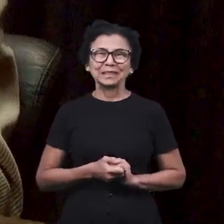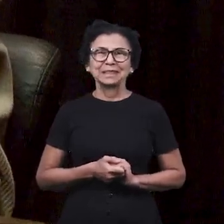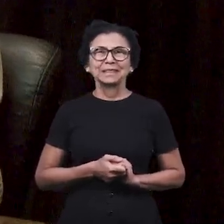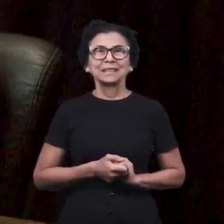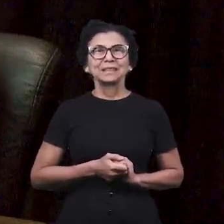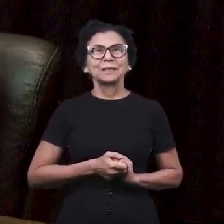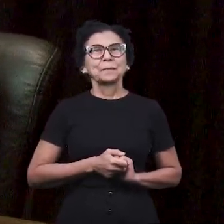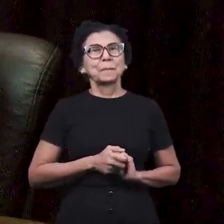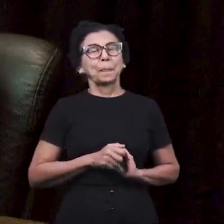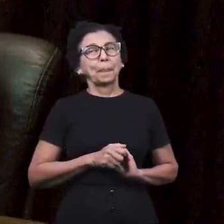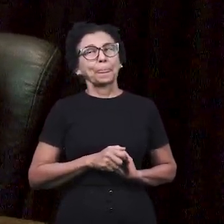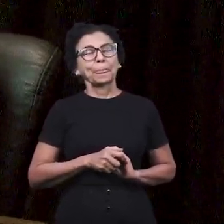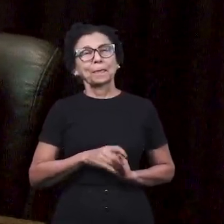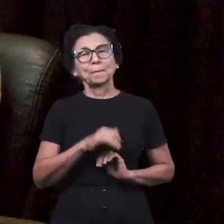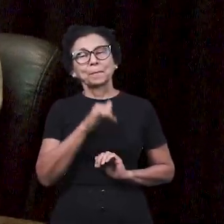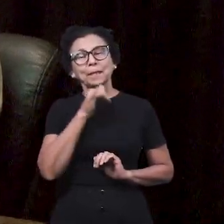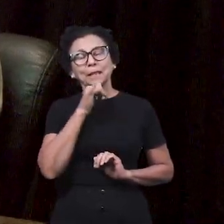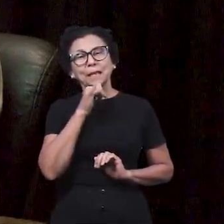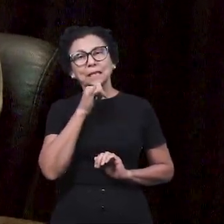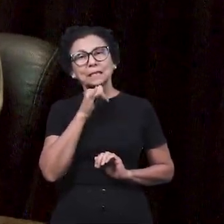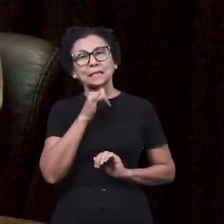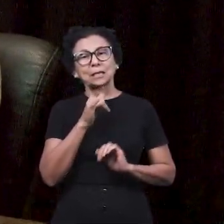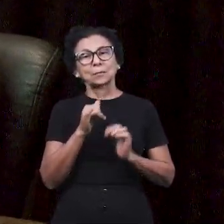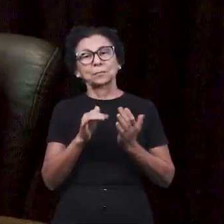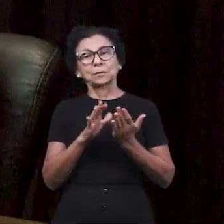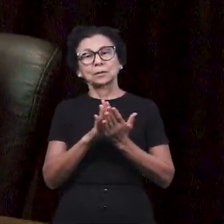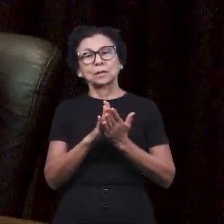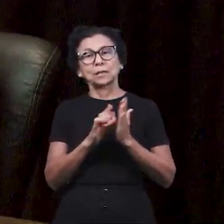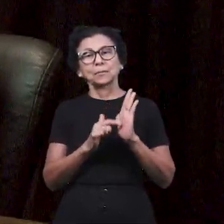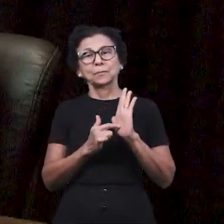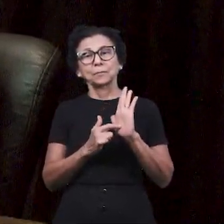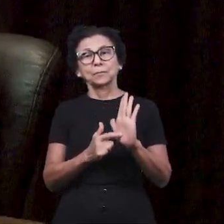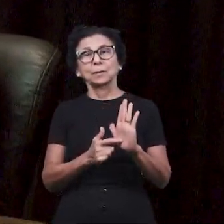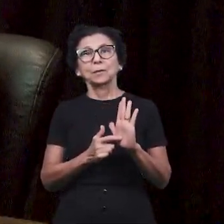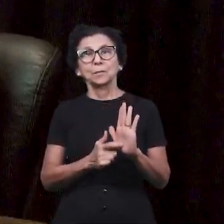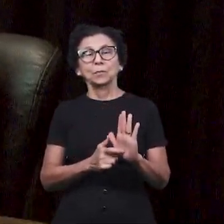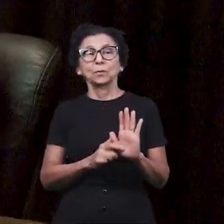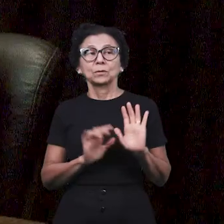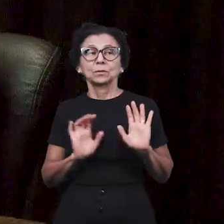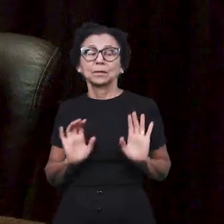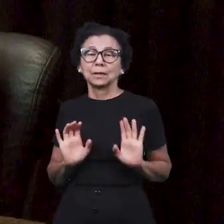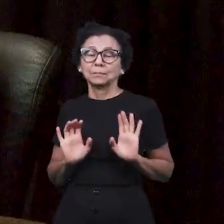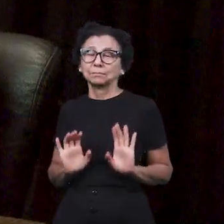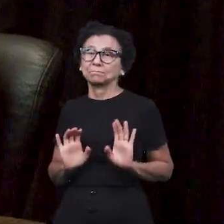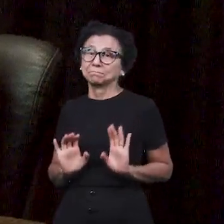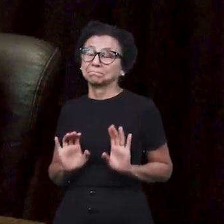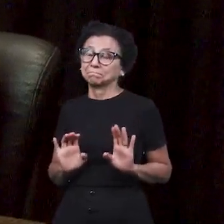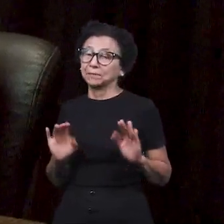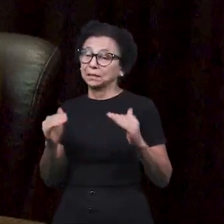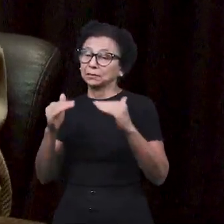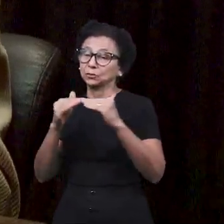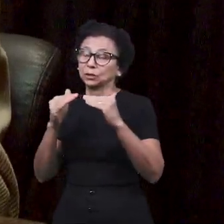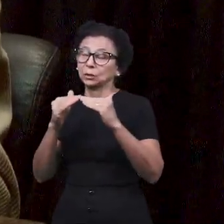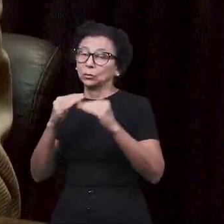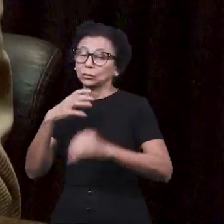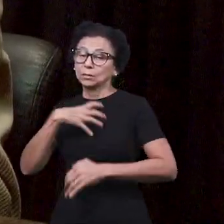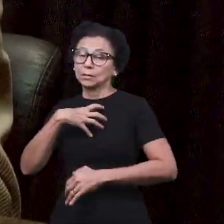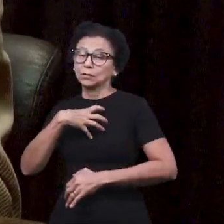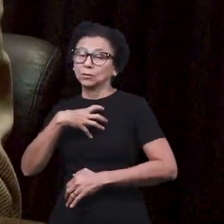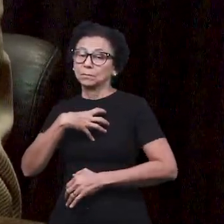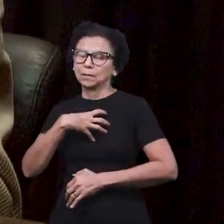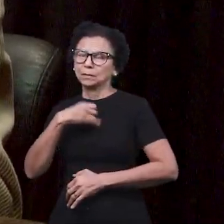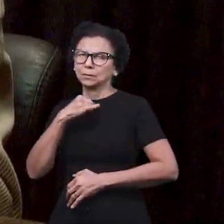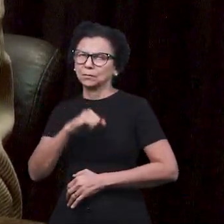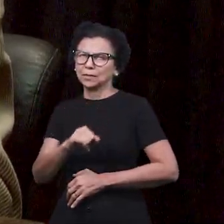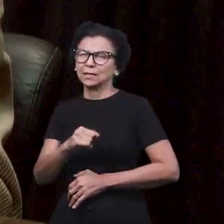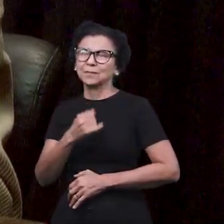Ó, se o profeta vier me buscar já com ídolo no coração, eu vou responder de acordo com ele. Ou seja, se você já tem no